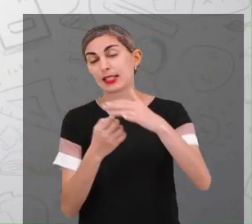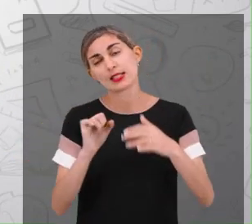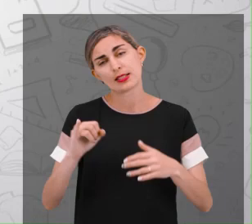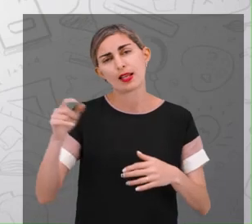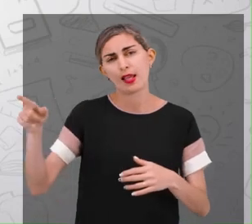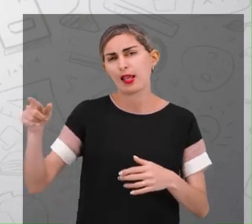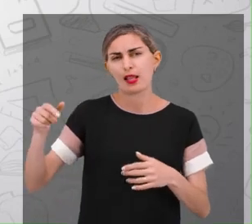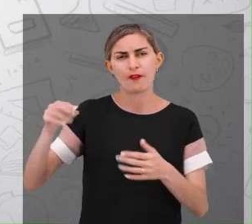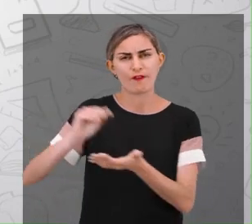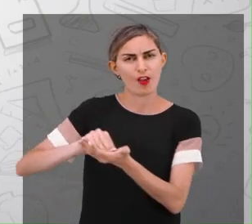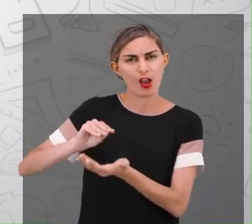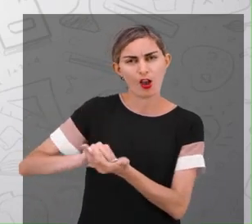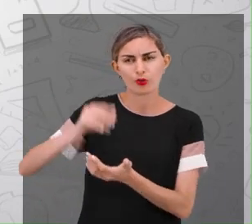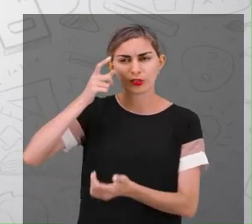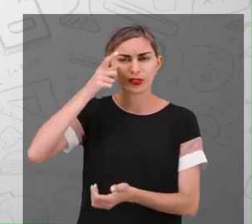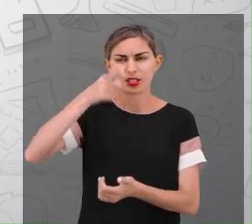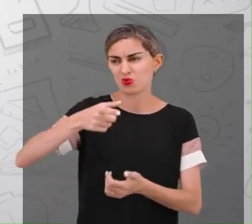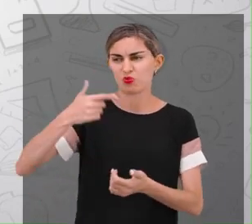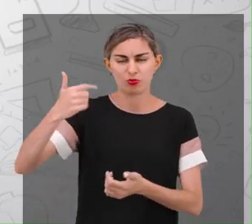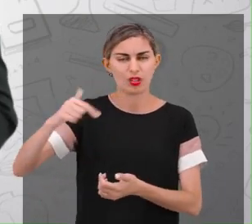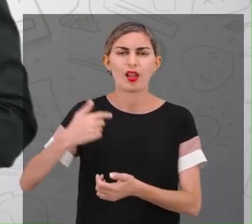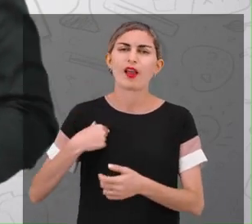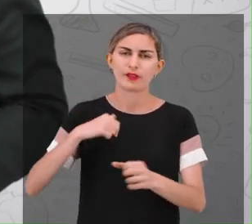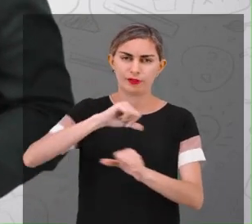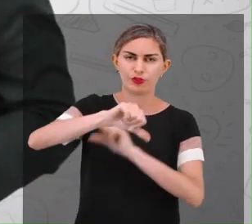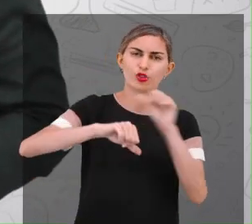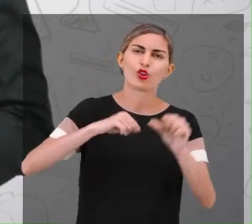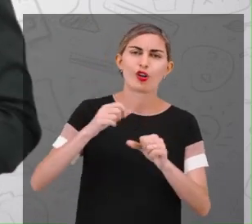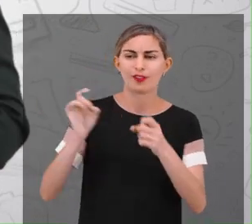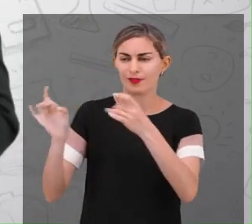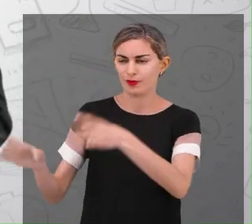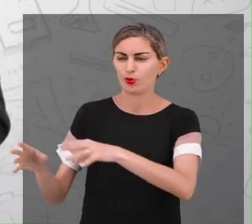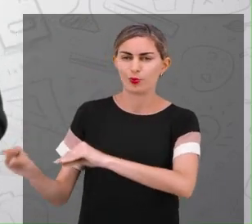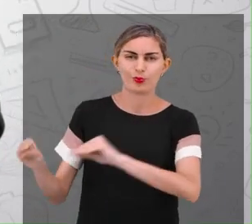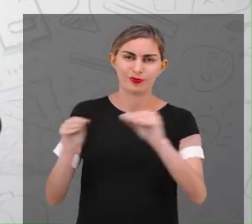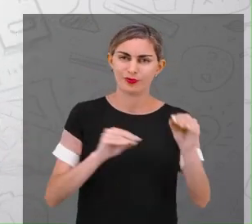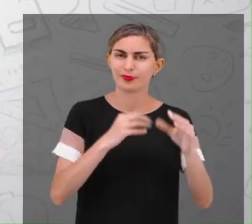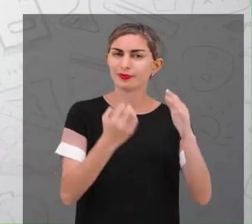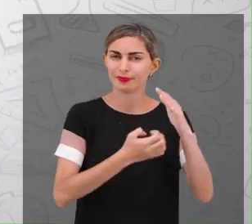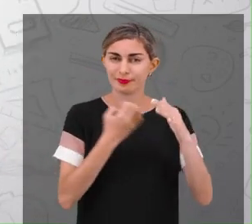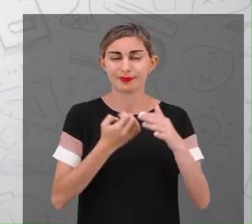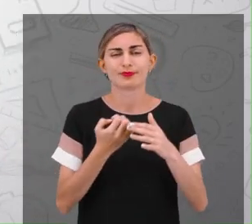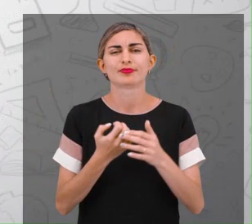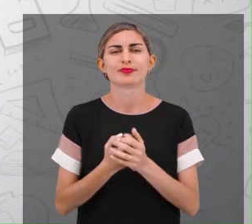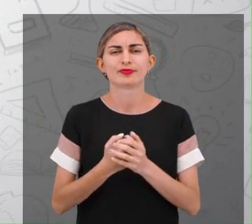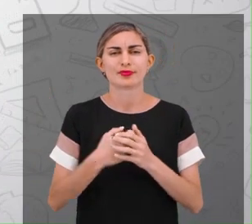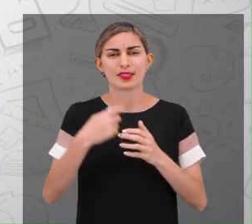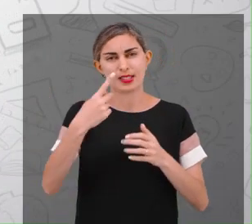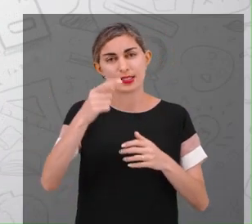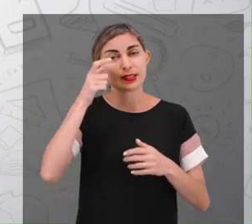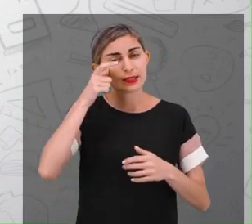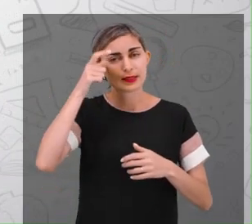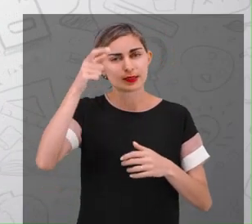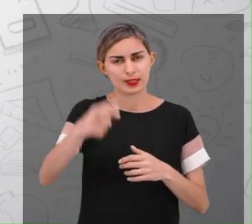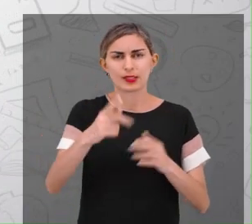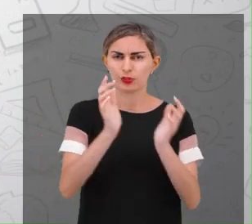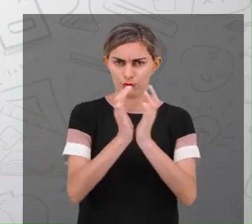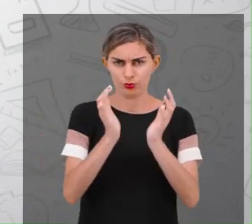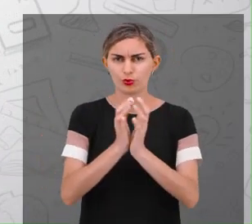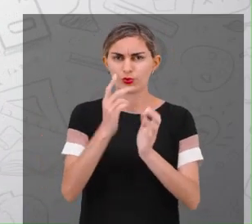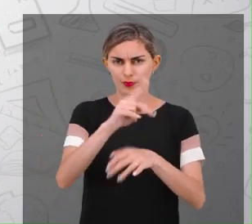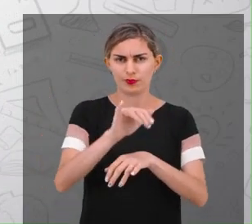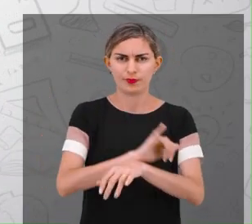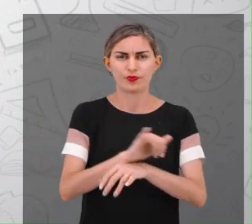elas negligenciem seus interesses. É importante conceituarmos bem este grupo, pois são os interesses deles